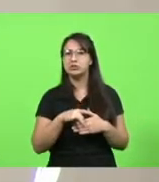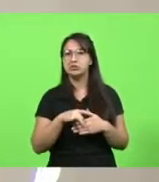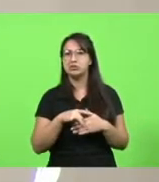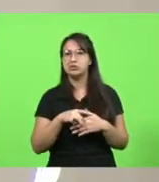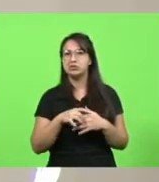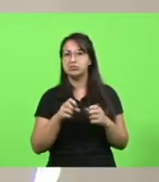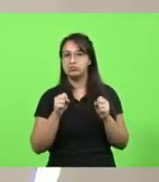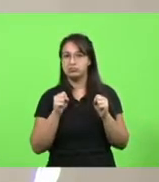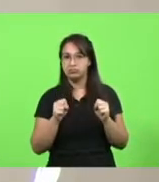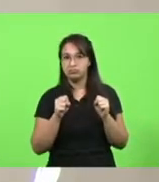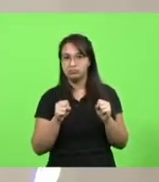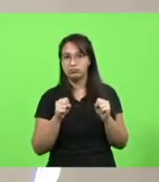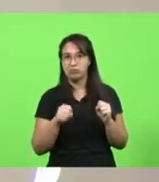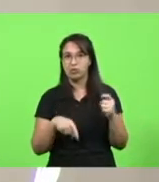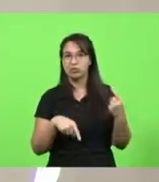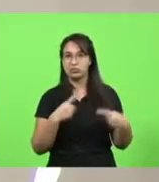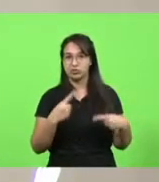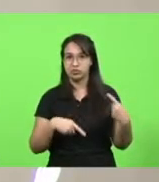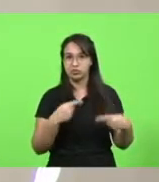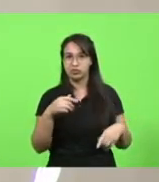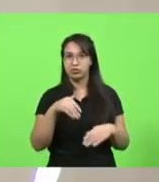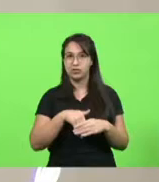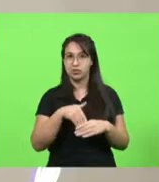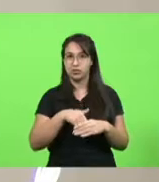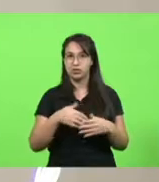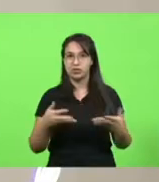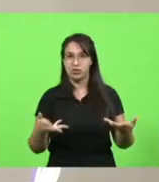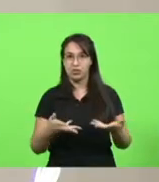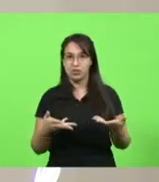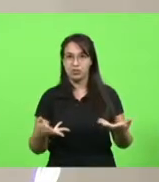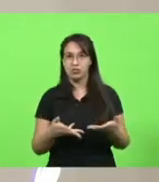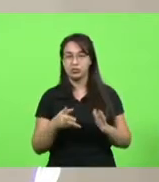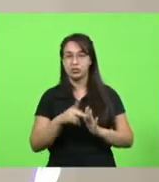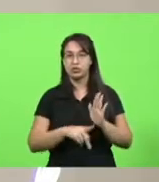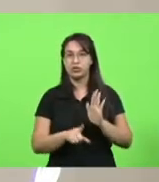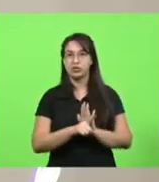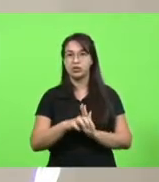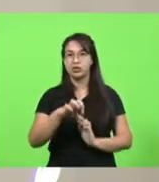colocarmos para discussão e votação na sessão de hoje. Projeto de lei